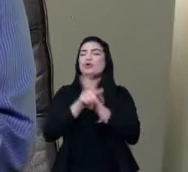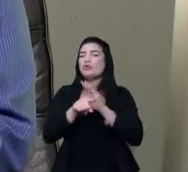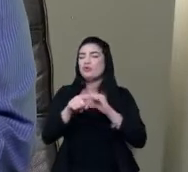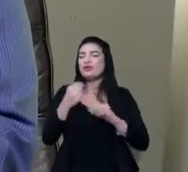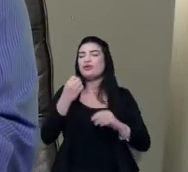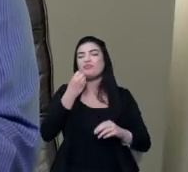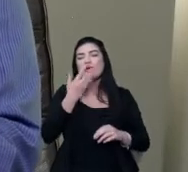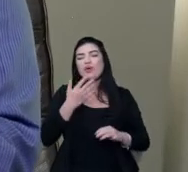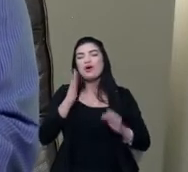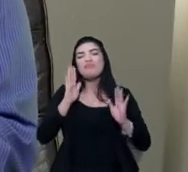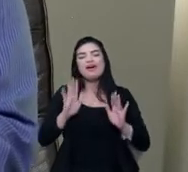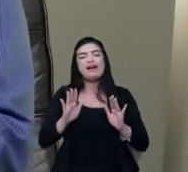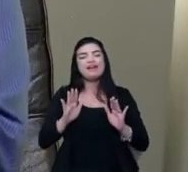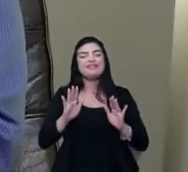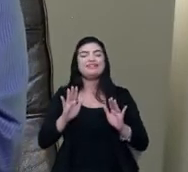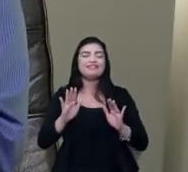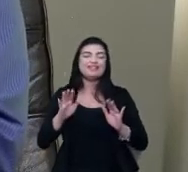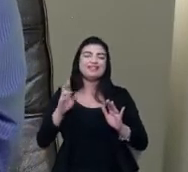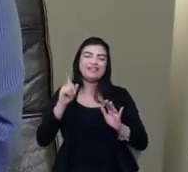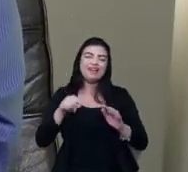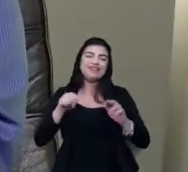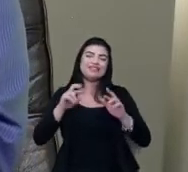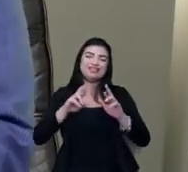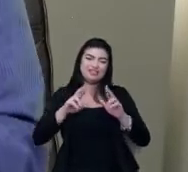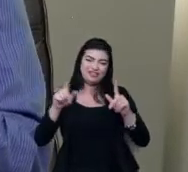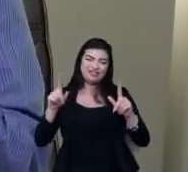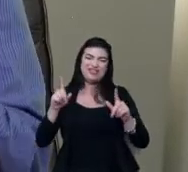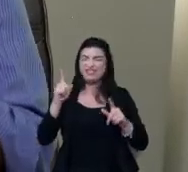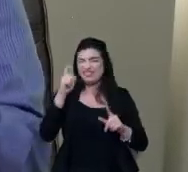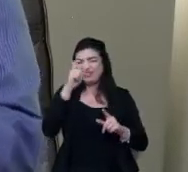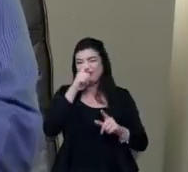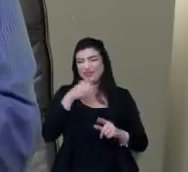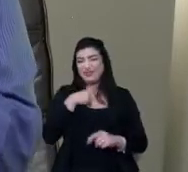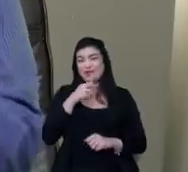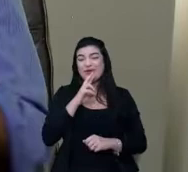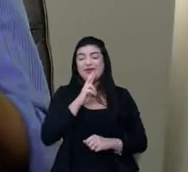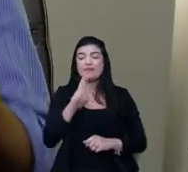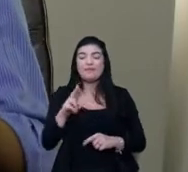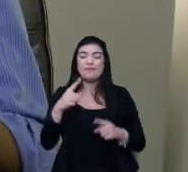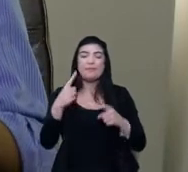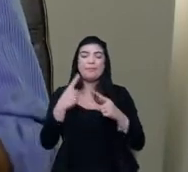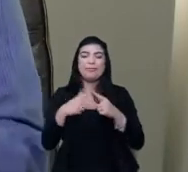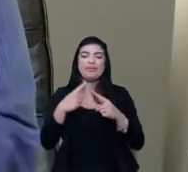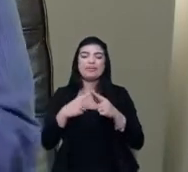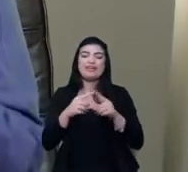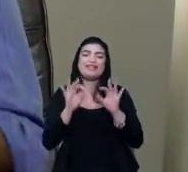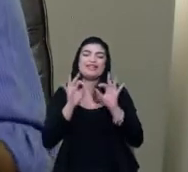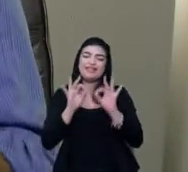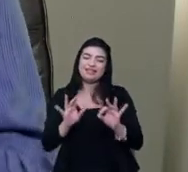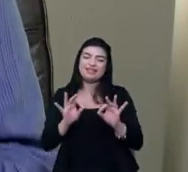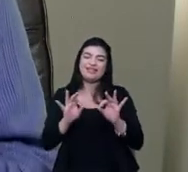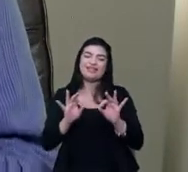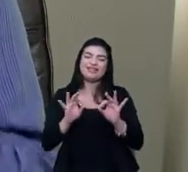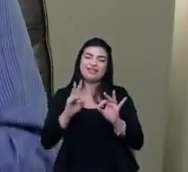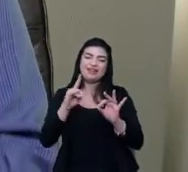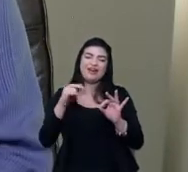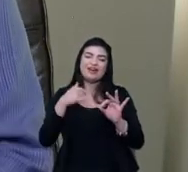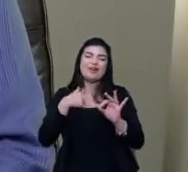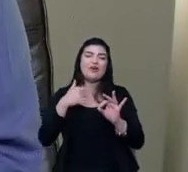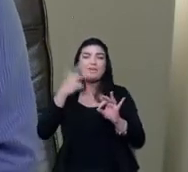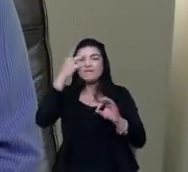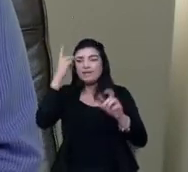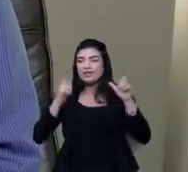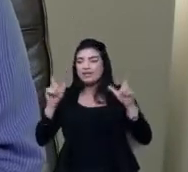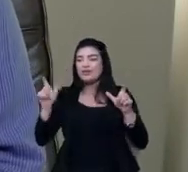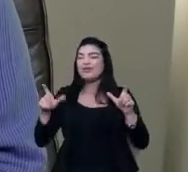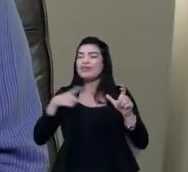muito dificulta muito para quem vai responder, porque você vai, com certeza, você vai deixar de falar de várias pessoas que são também referências